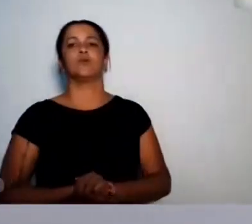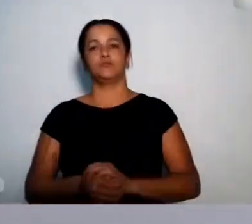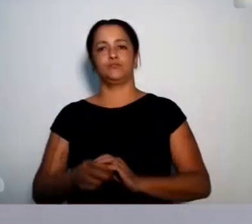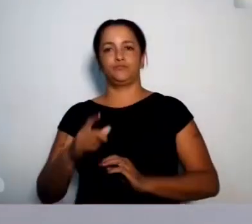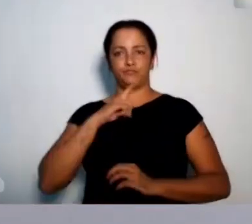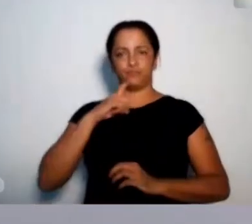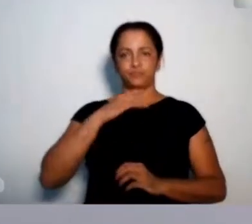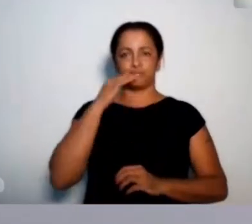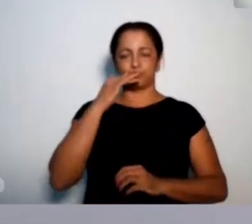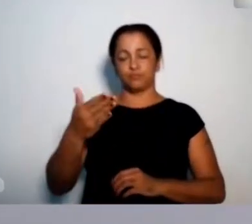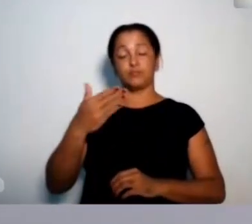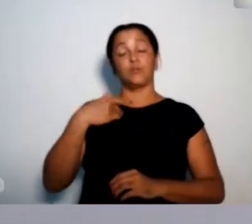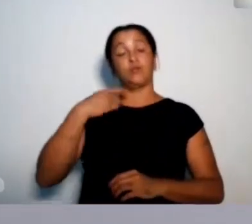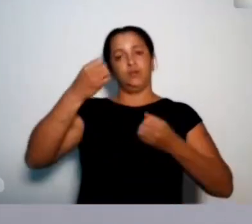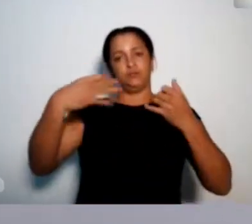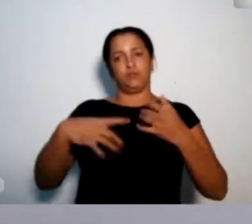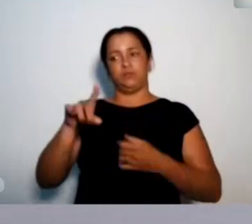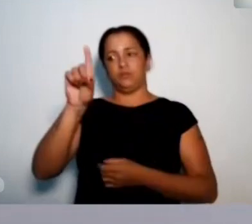15 minutos.